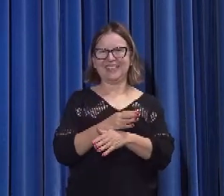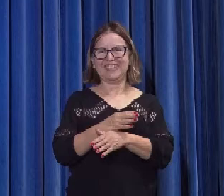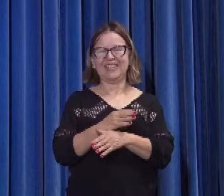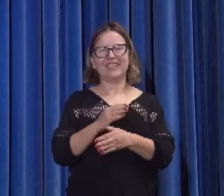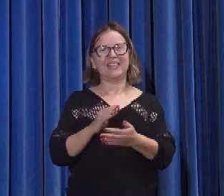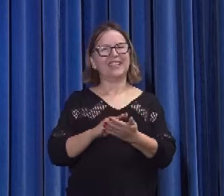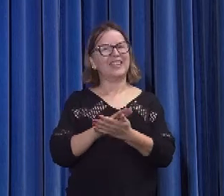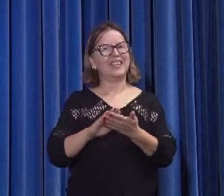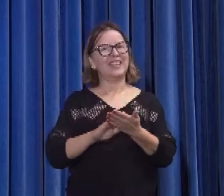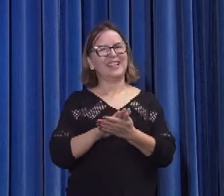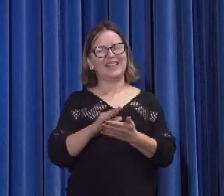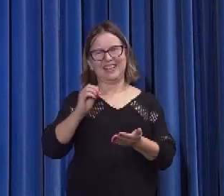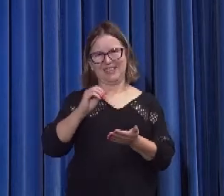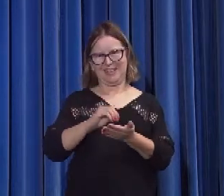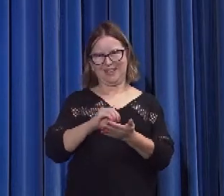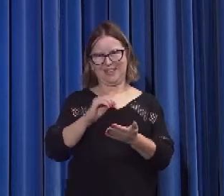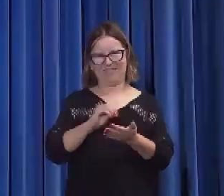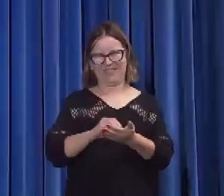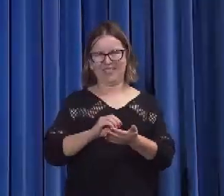falte.